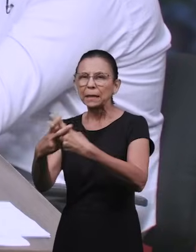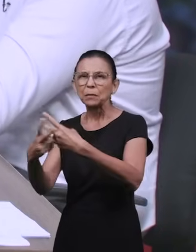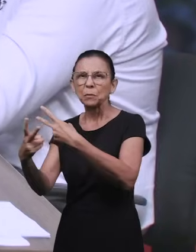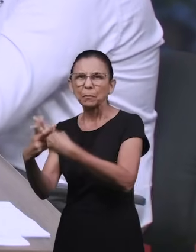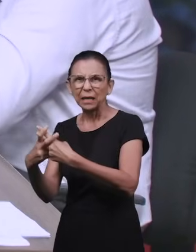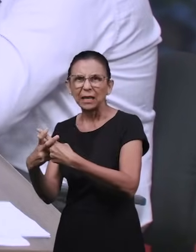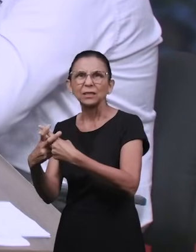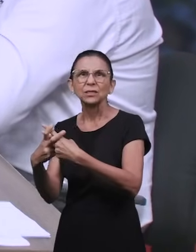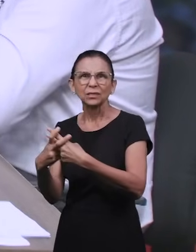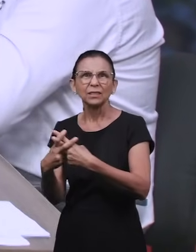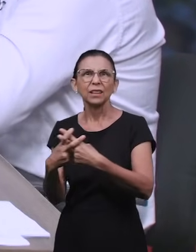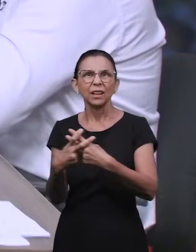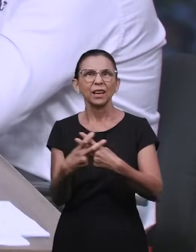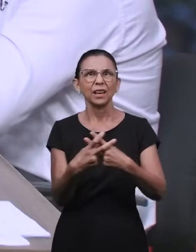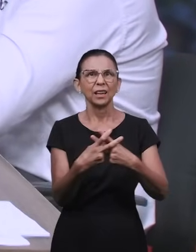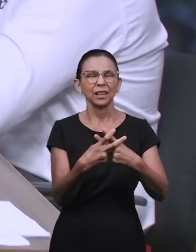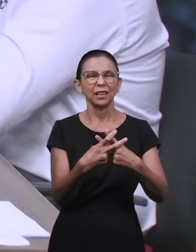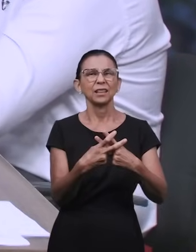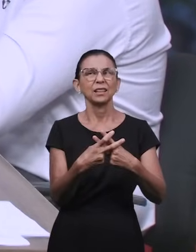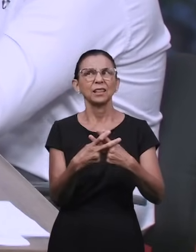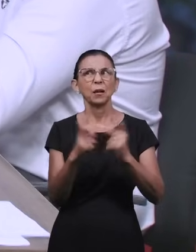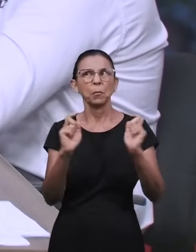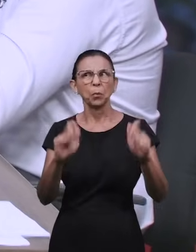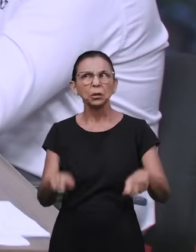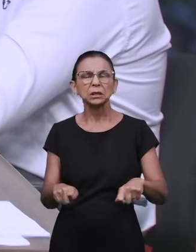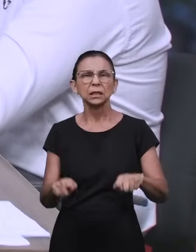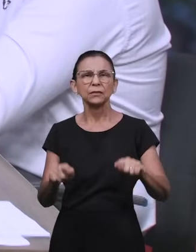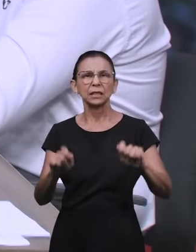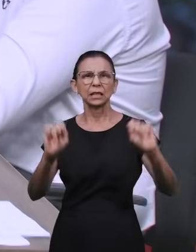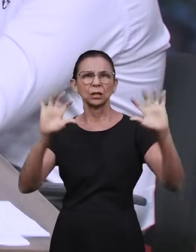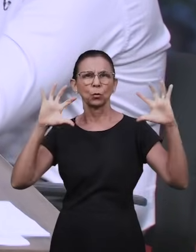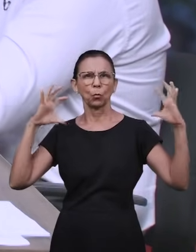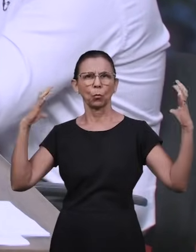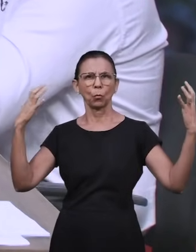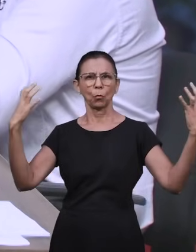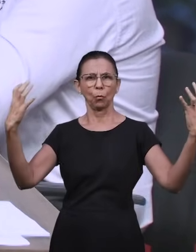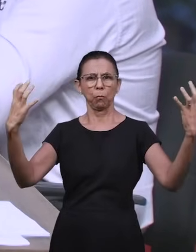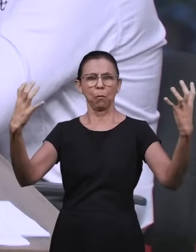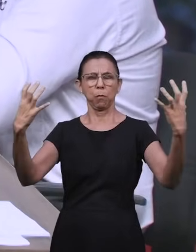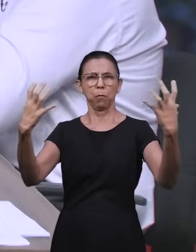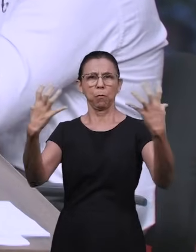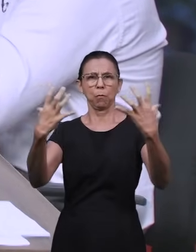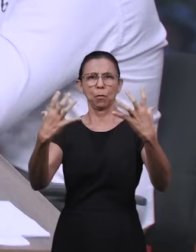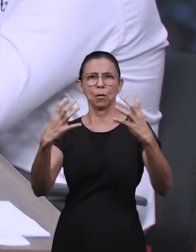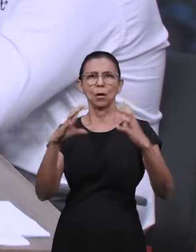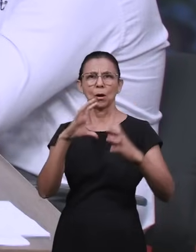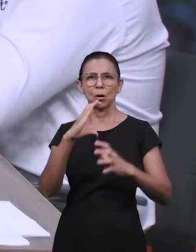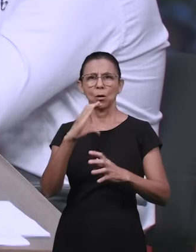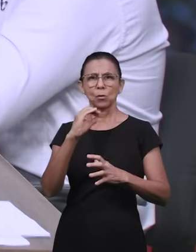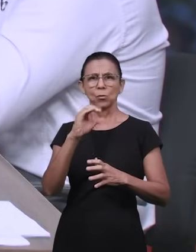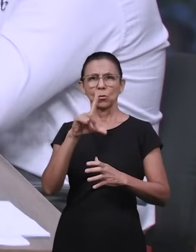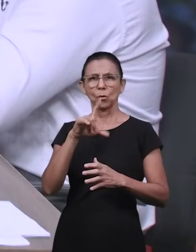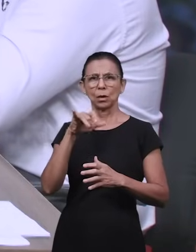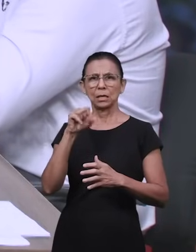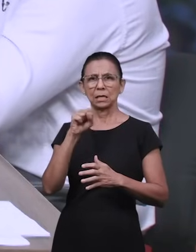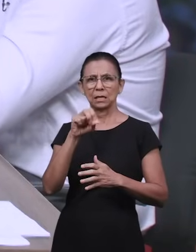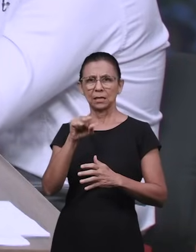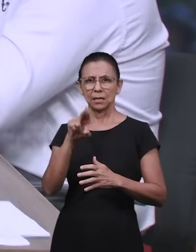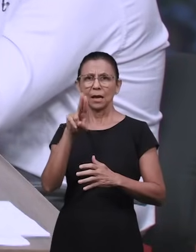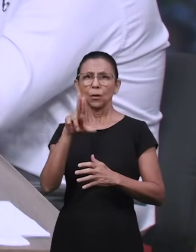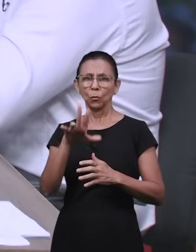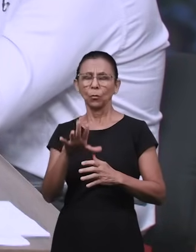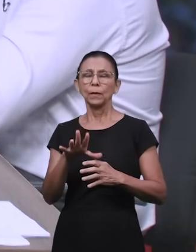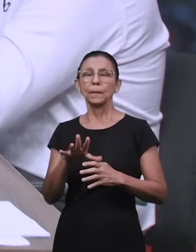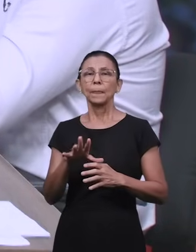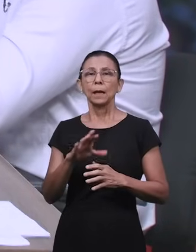como nós conhecemos na história. Então, não era uma resistência fácil, porque